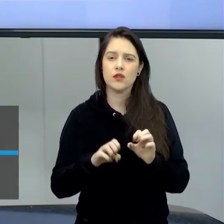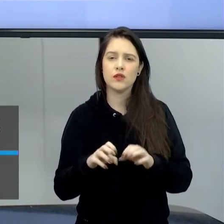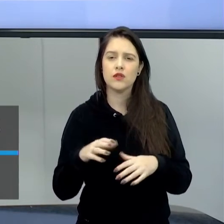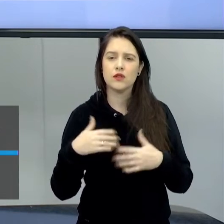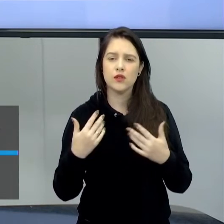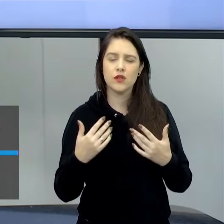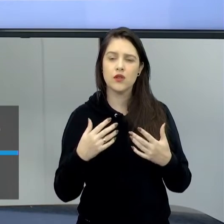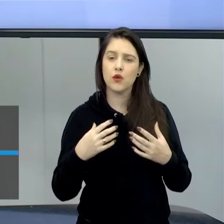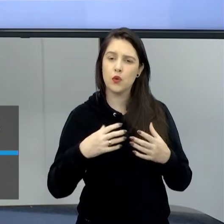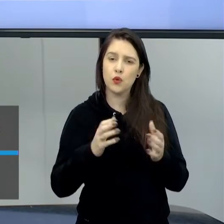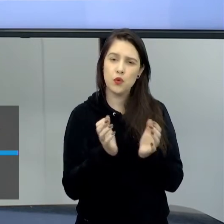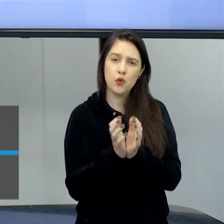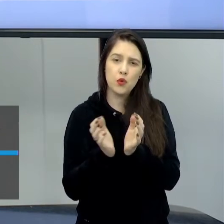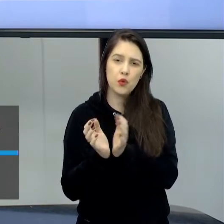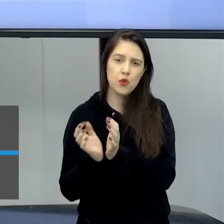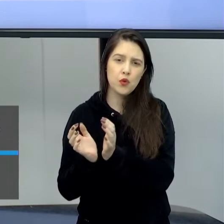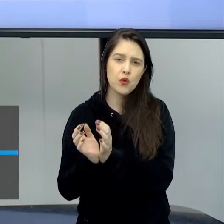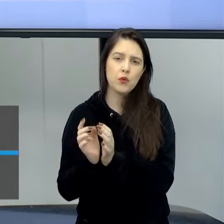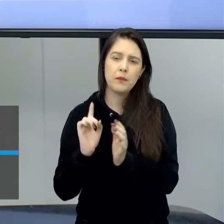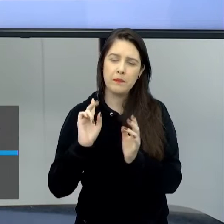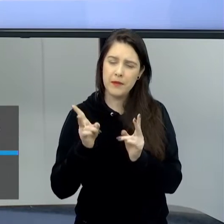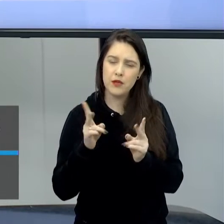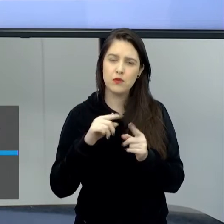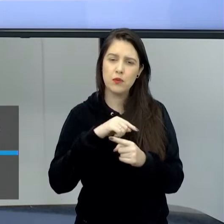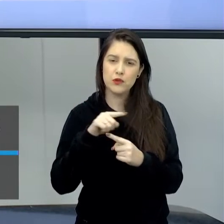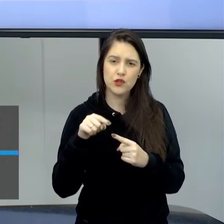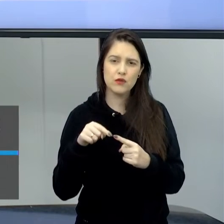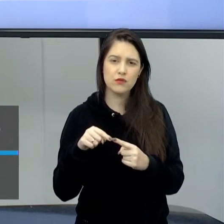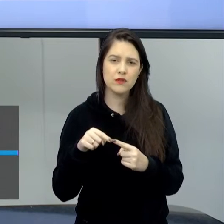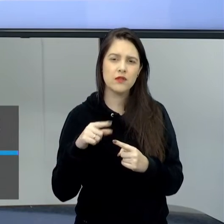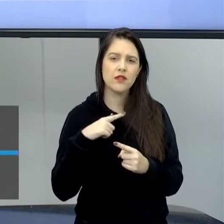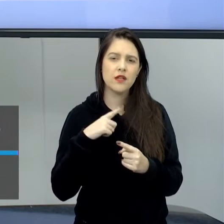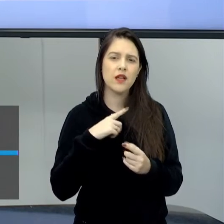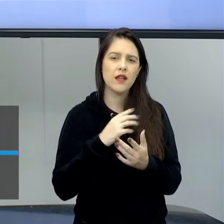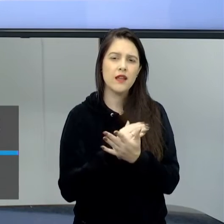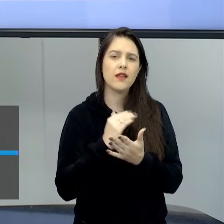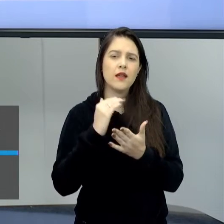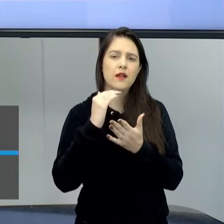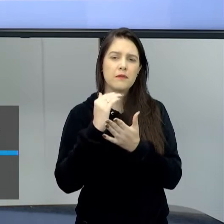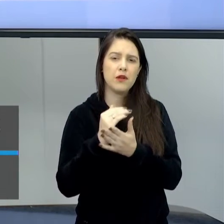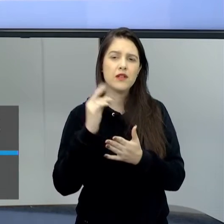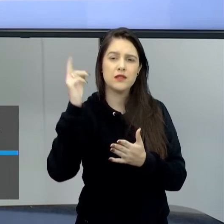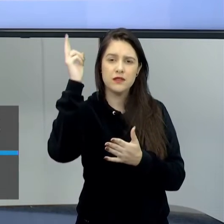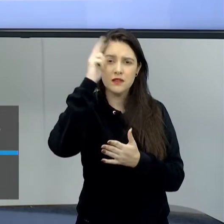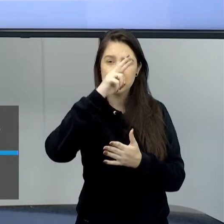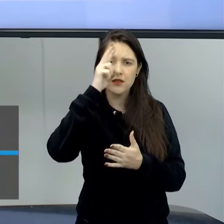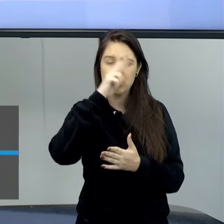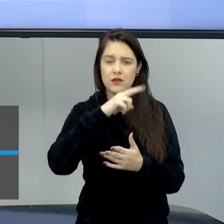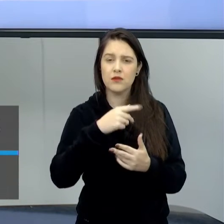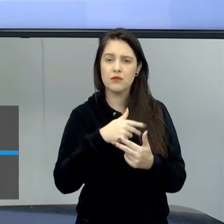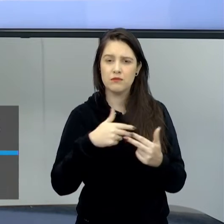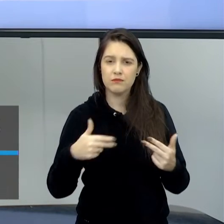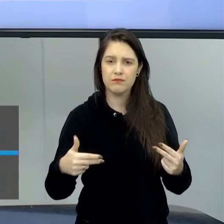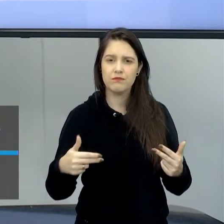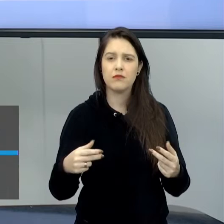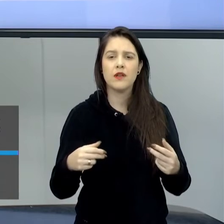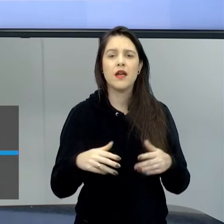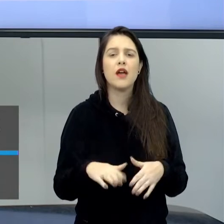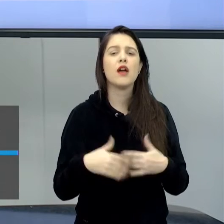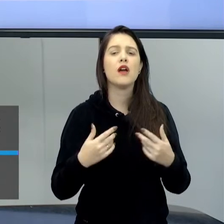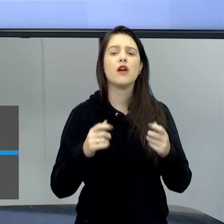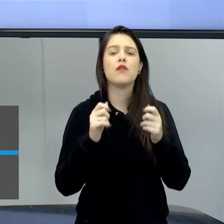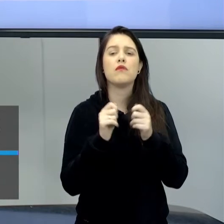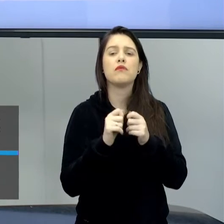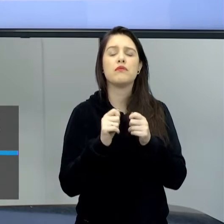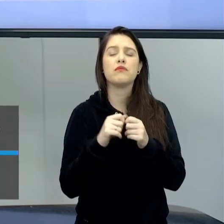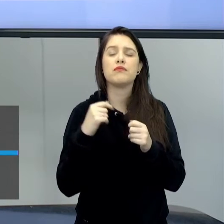no futebol propriamente dito, né? Onde a gente vê mais histórias parecidas como essa. Então, o fato dele